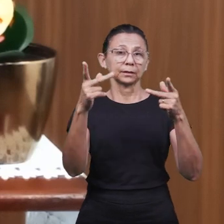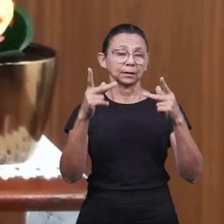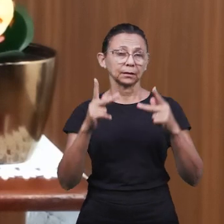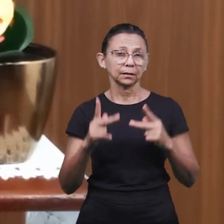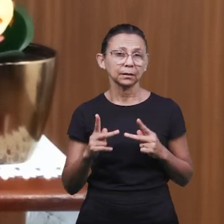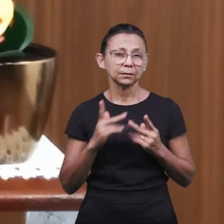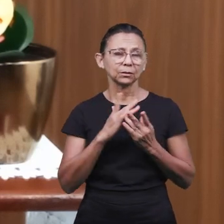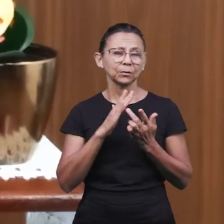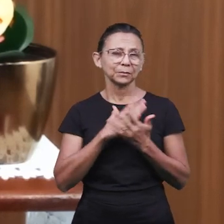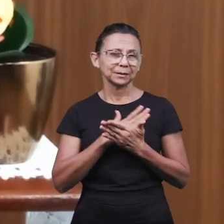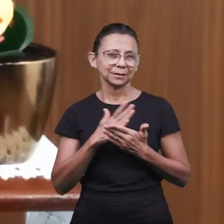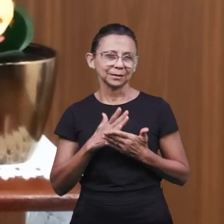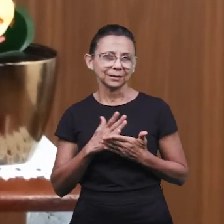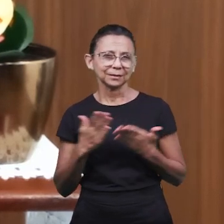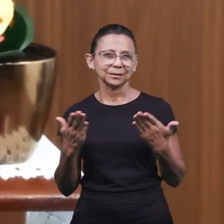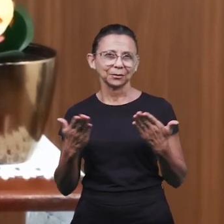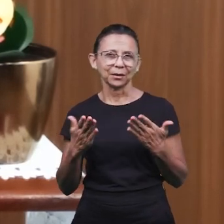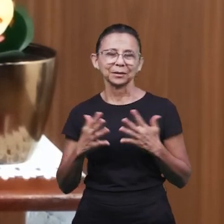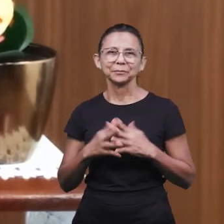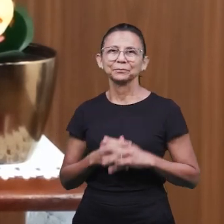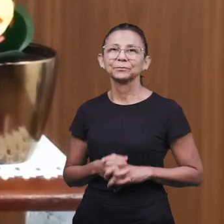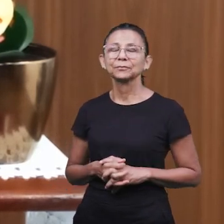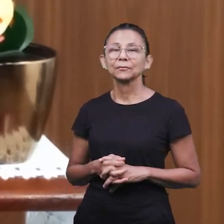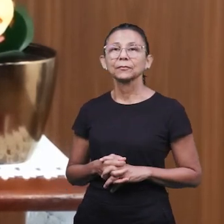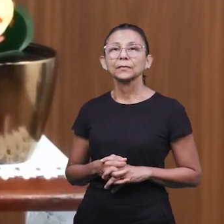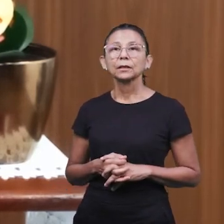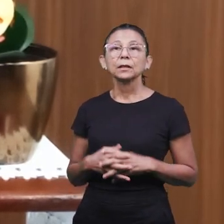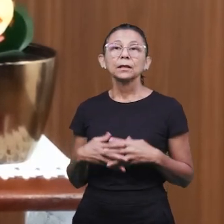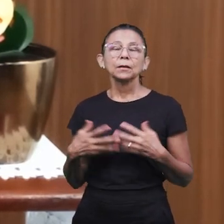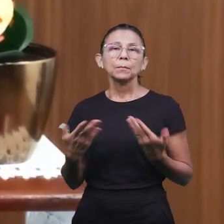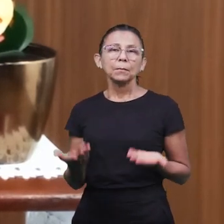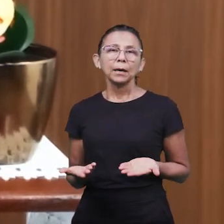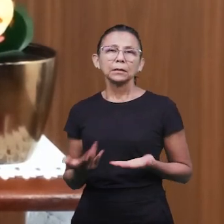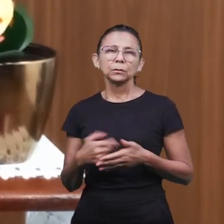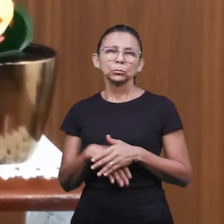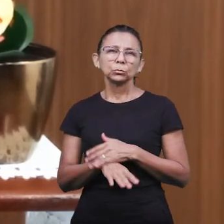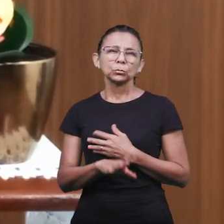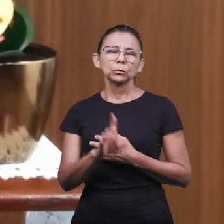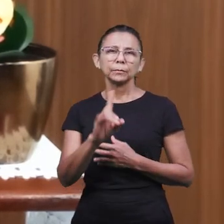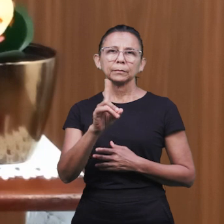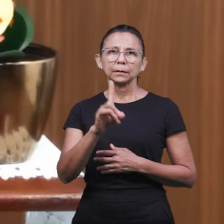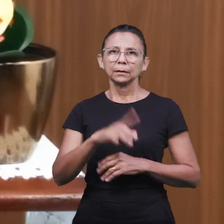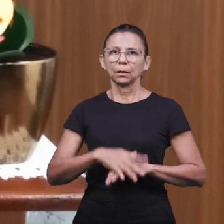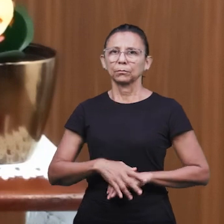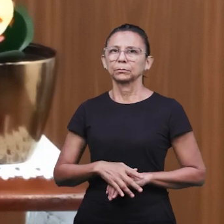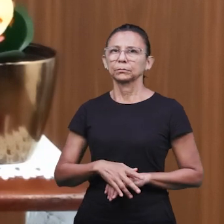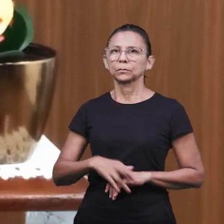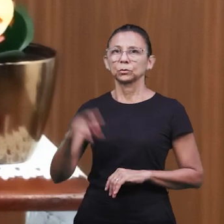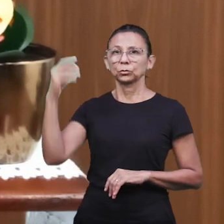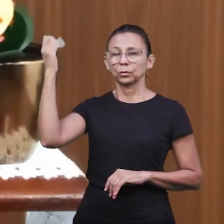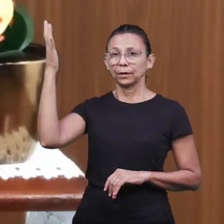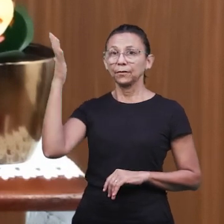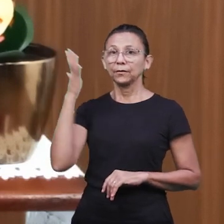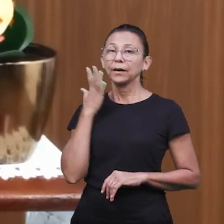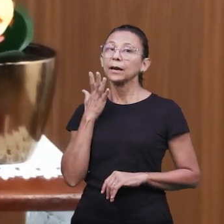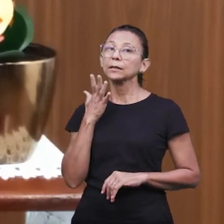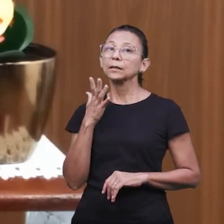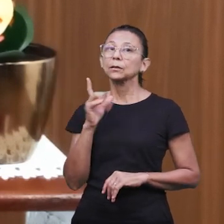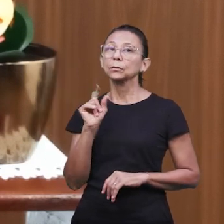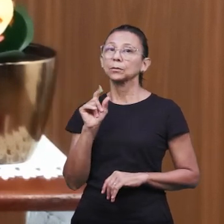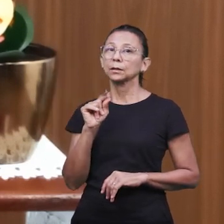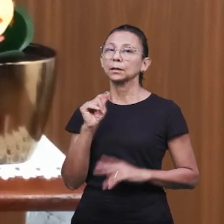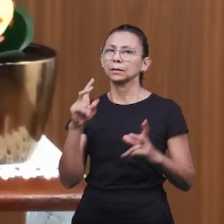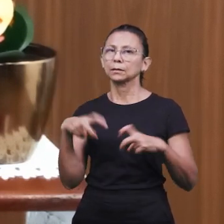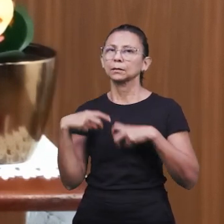sabe, começando a caminhada agora. E como fazemos então, não por rotina, mas por uma revelação do Senhor, vamos clamar